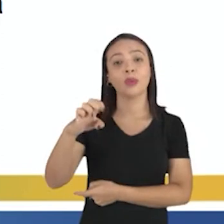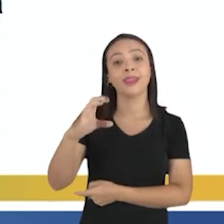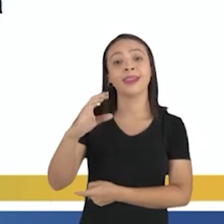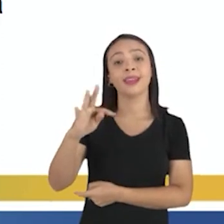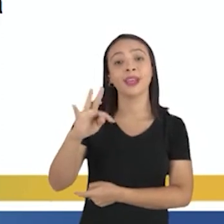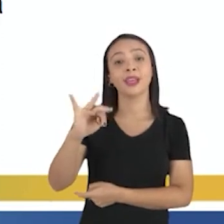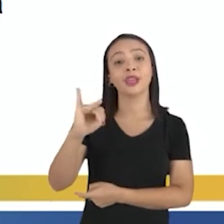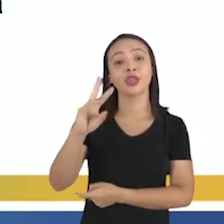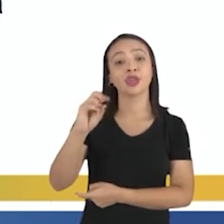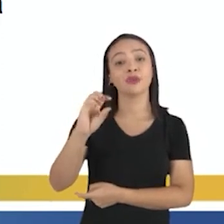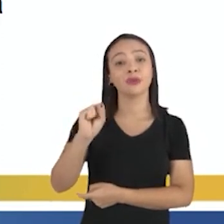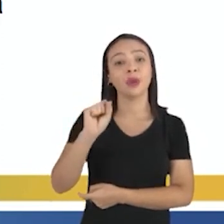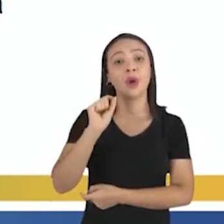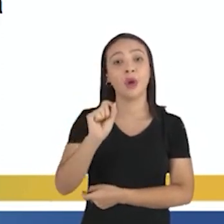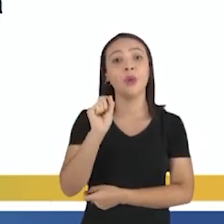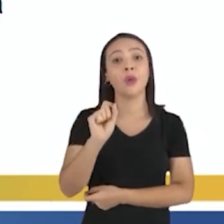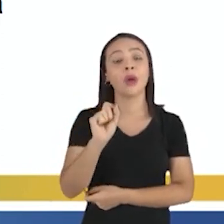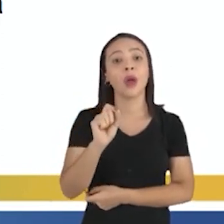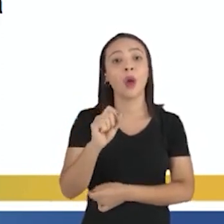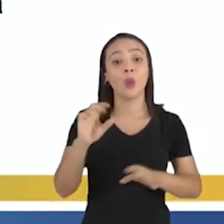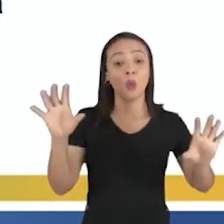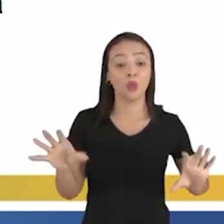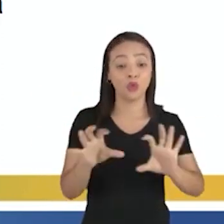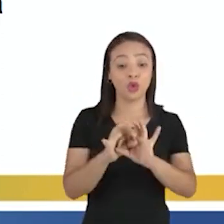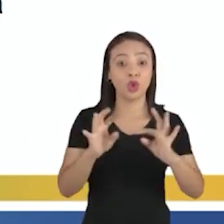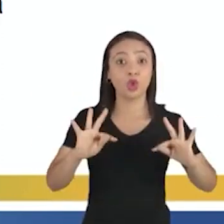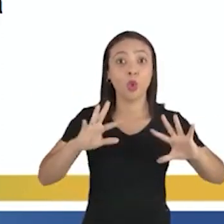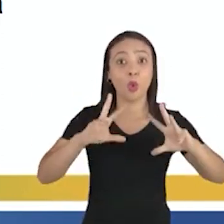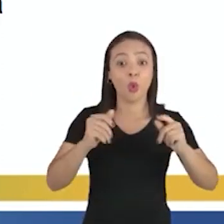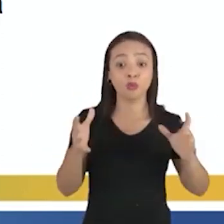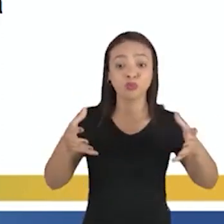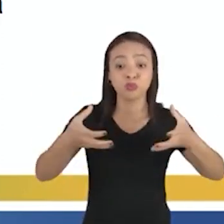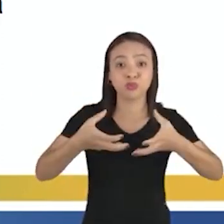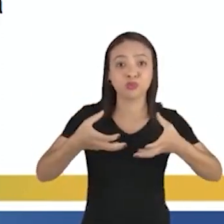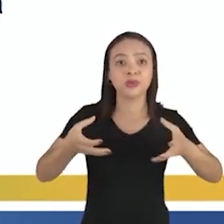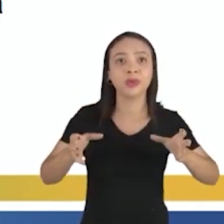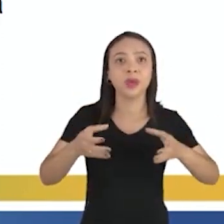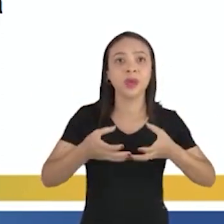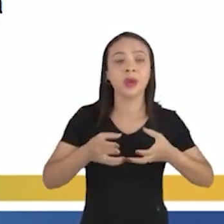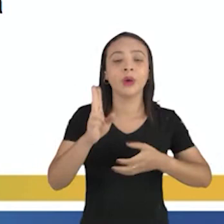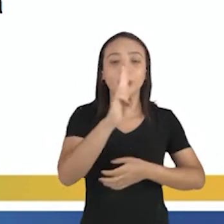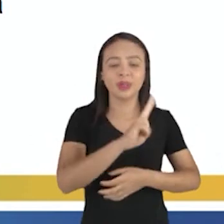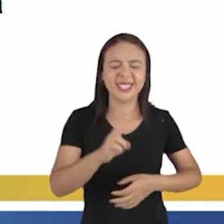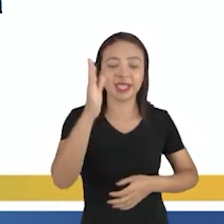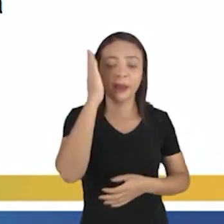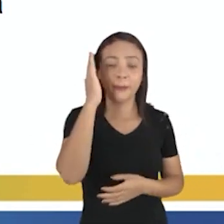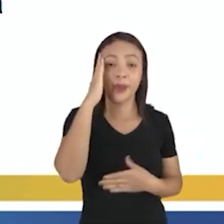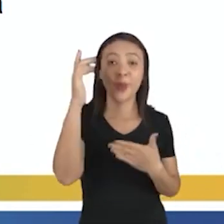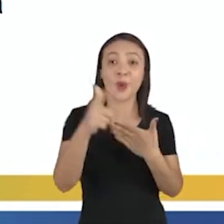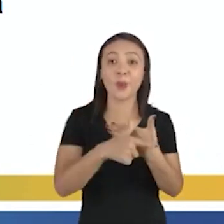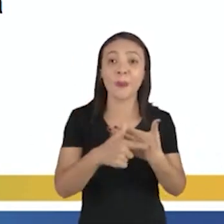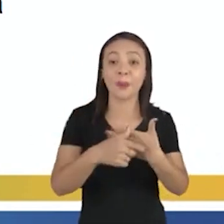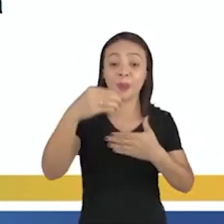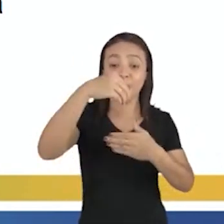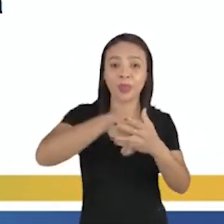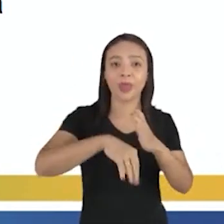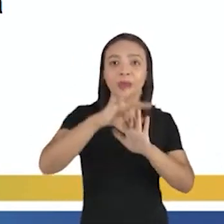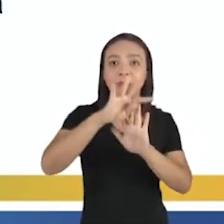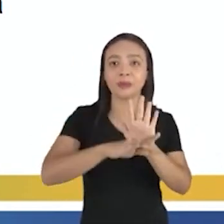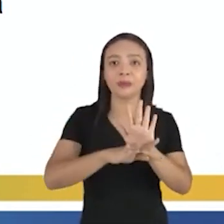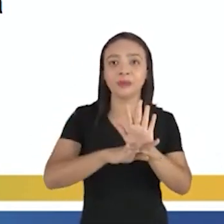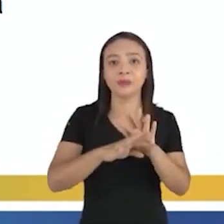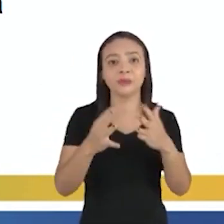conectivos são, junta todas as classes, a partir da utilização da função delas dentro do nosso